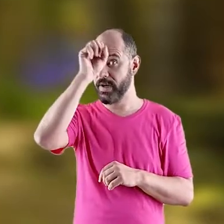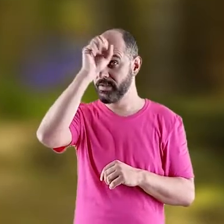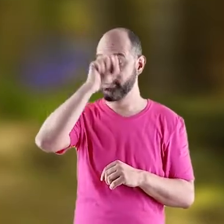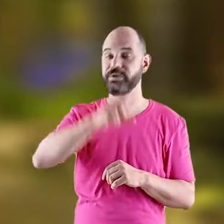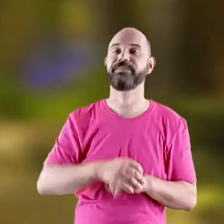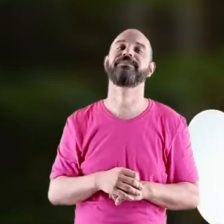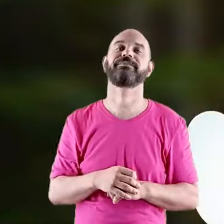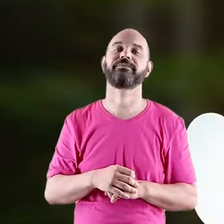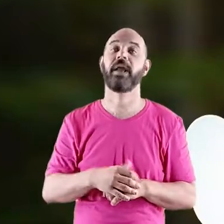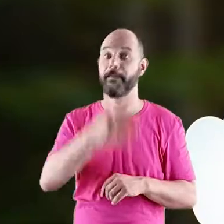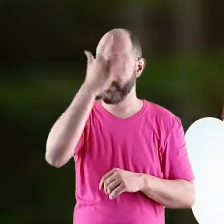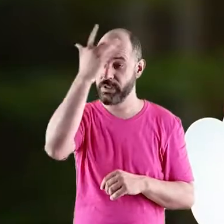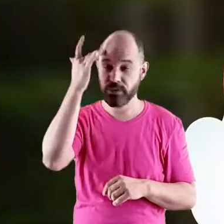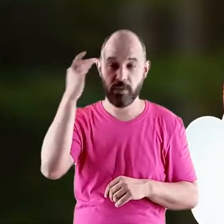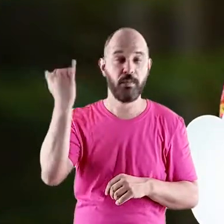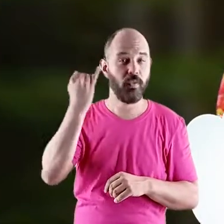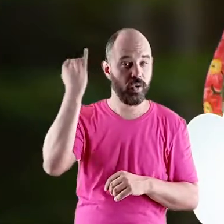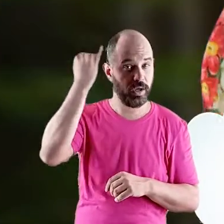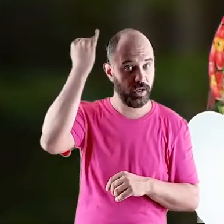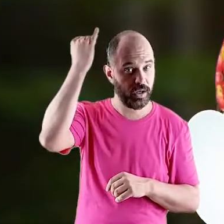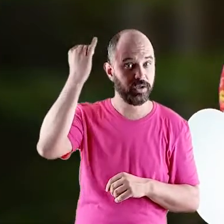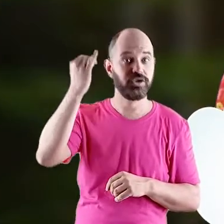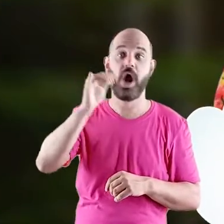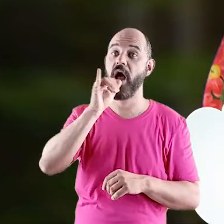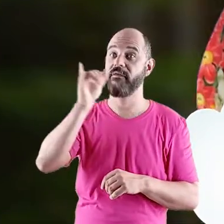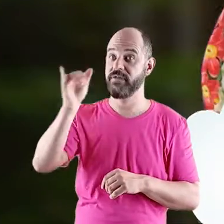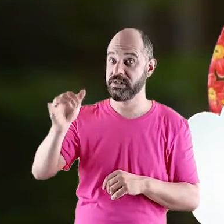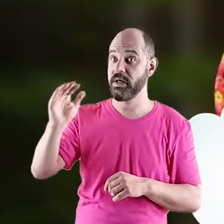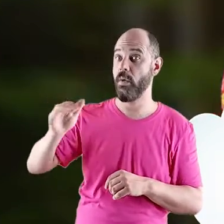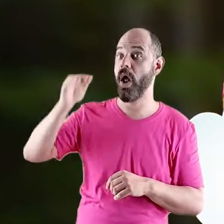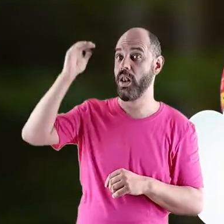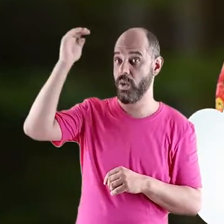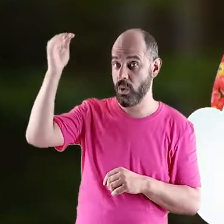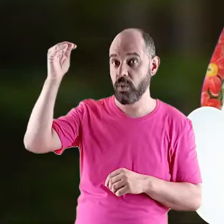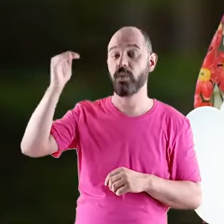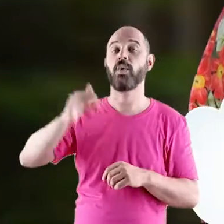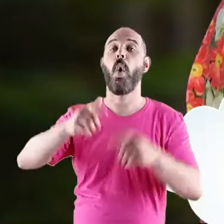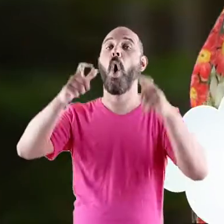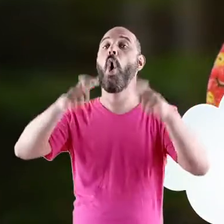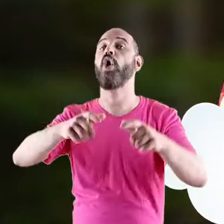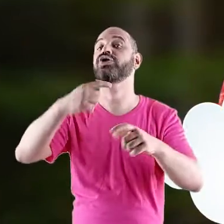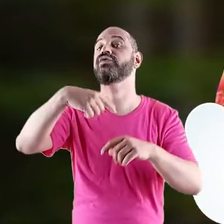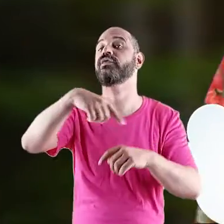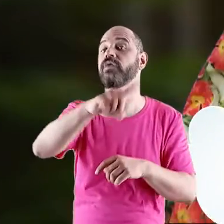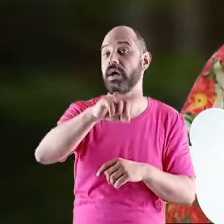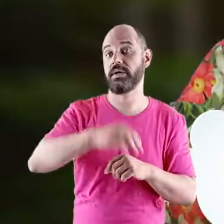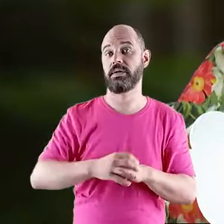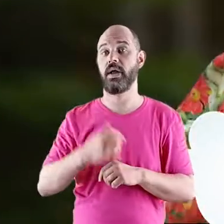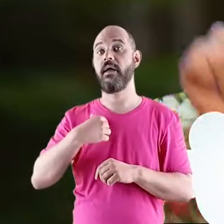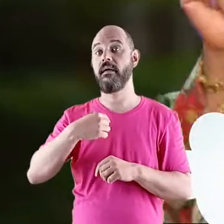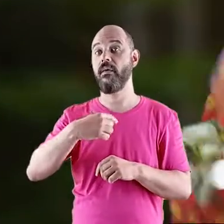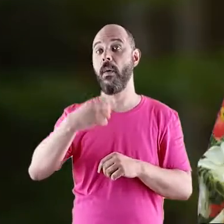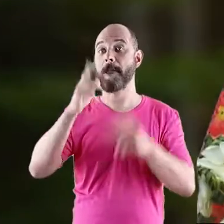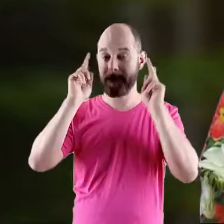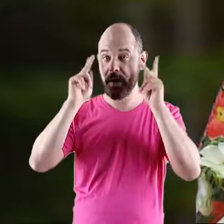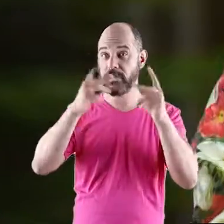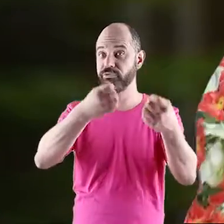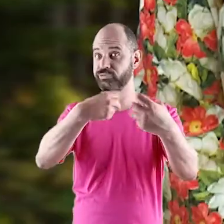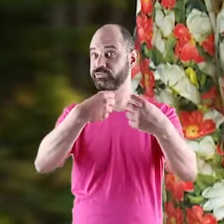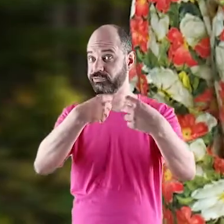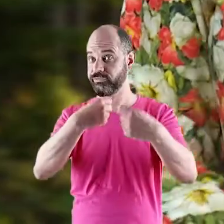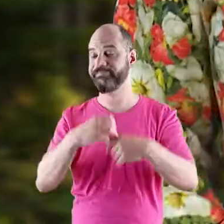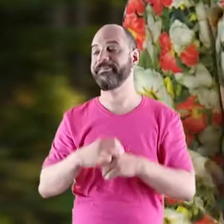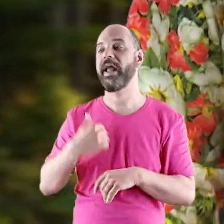a lição. Pessoal, é muito importante avisar sempre um adulto sobre aonde estamos indo. Eu aprendi isso com o Dango